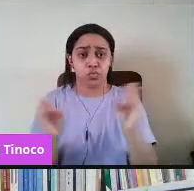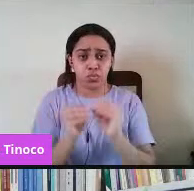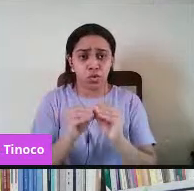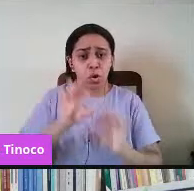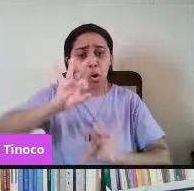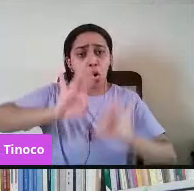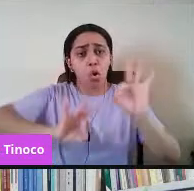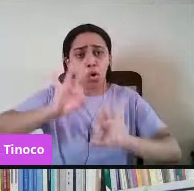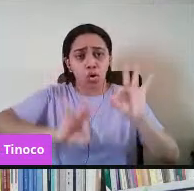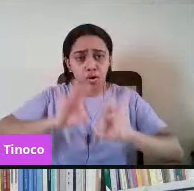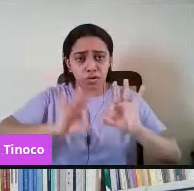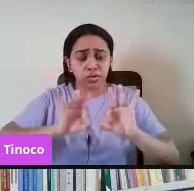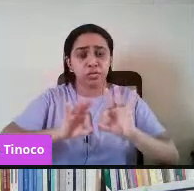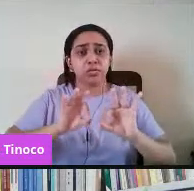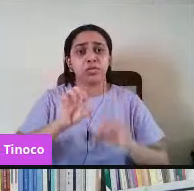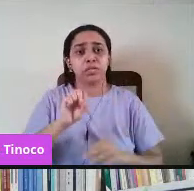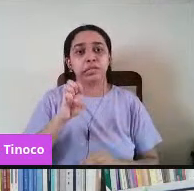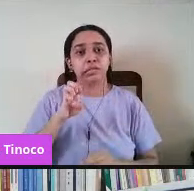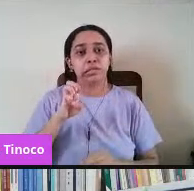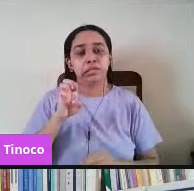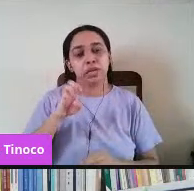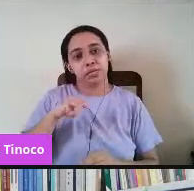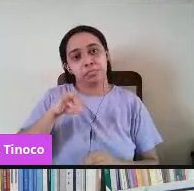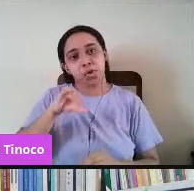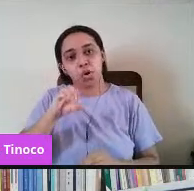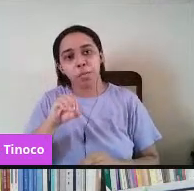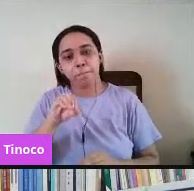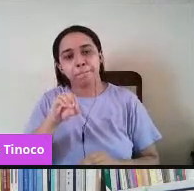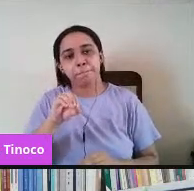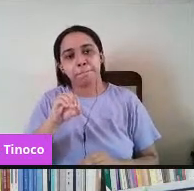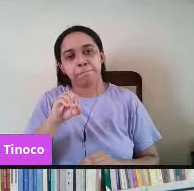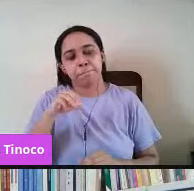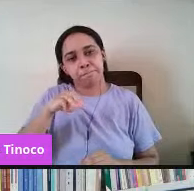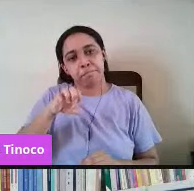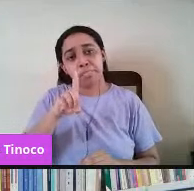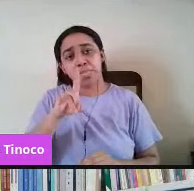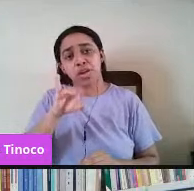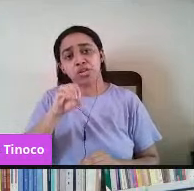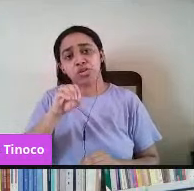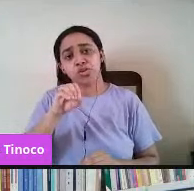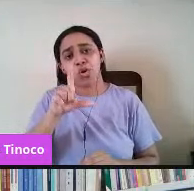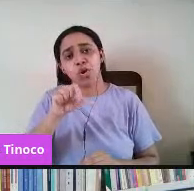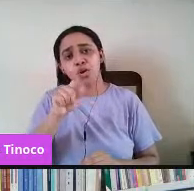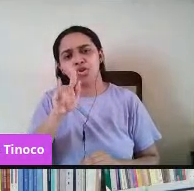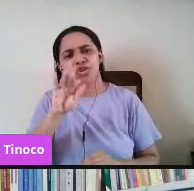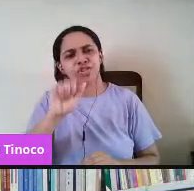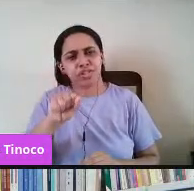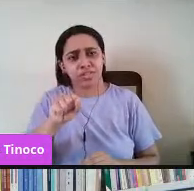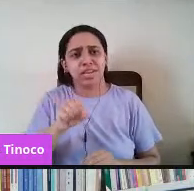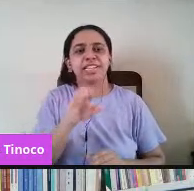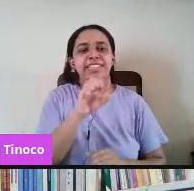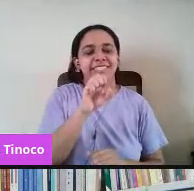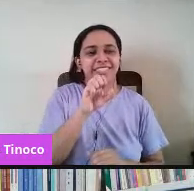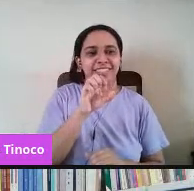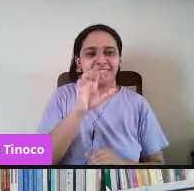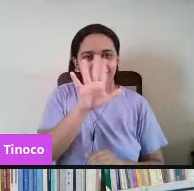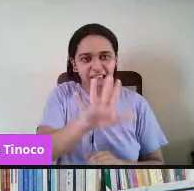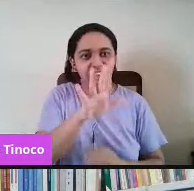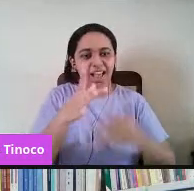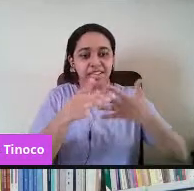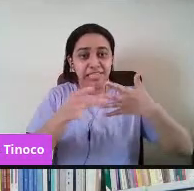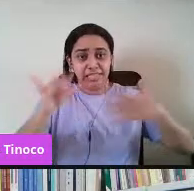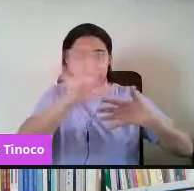organizações semiomediológicas, esse termo semiomediológicas, de onde vem? Semio vem de semiótica, vem